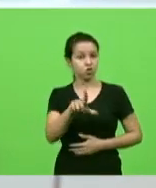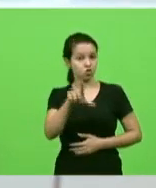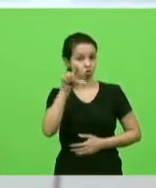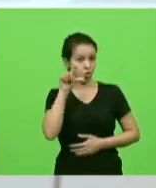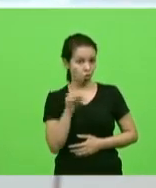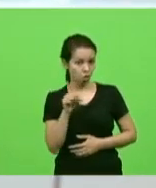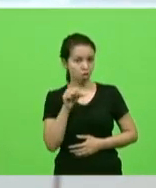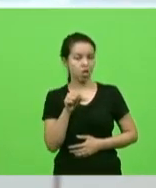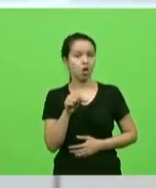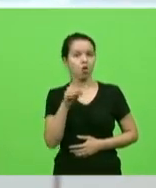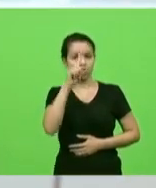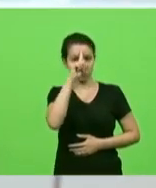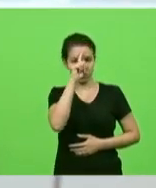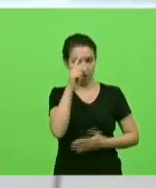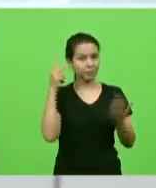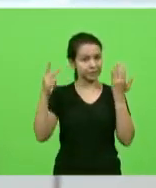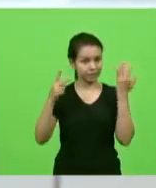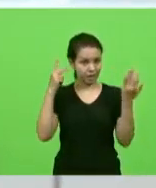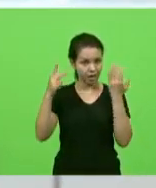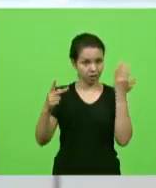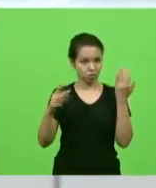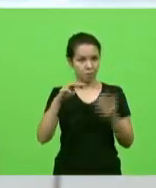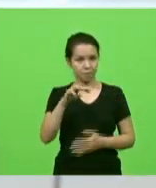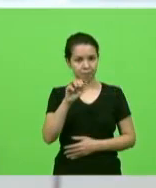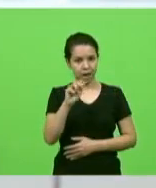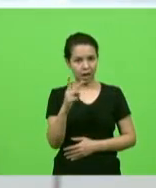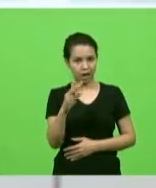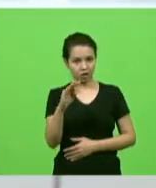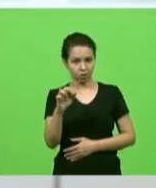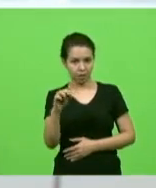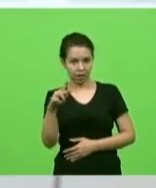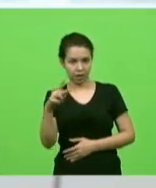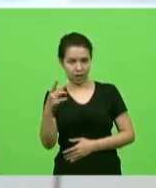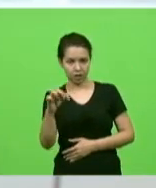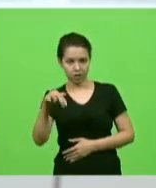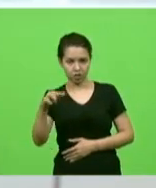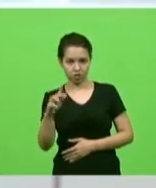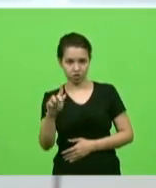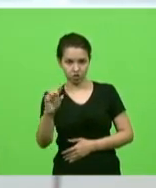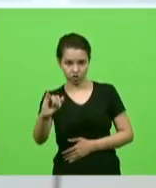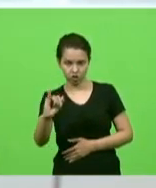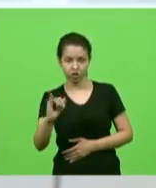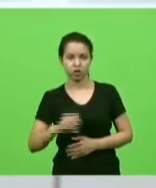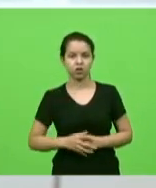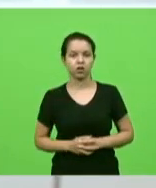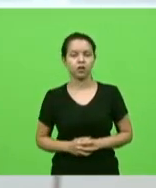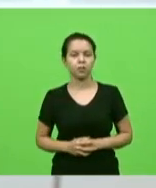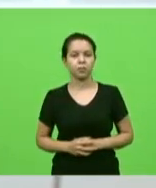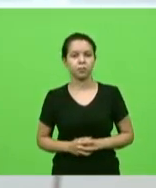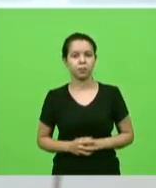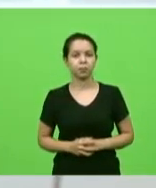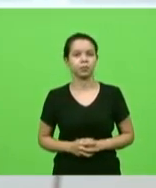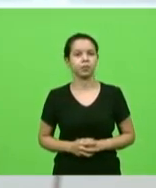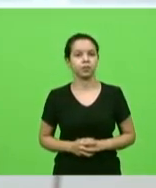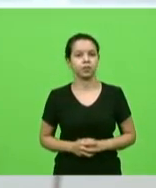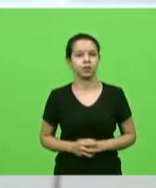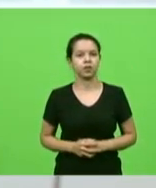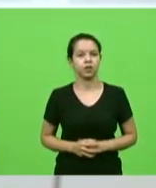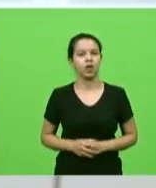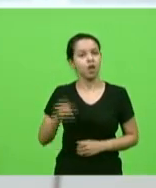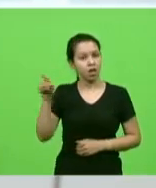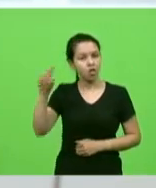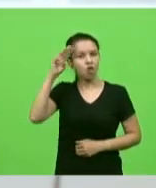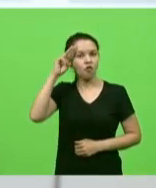Psiquiátrico Mahatma Gummy grande contou com inconteste aval e participação do